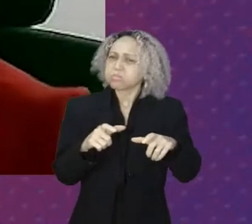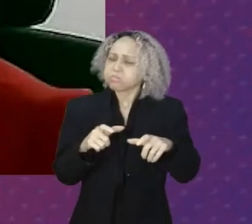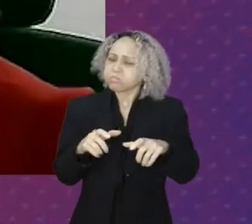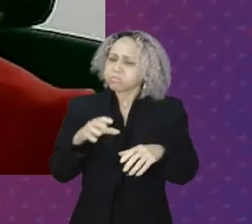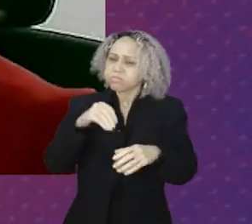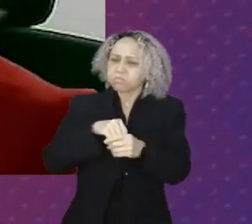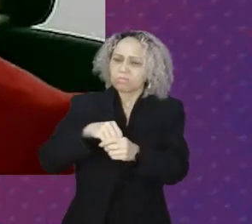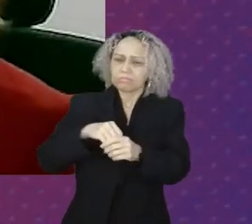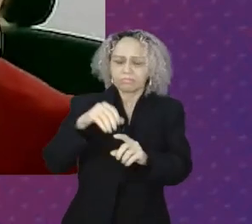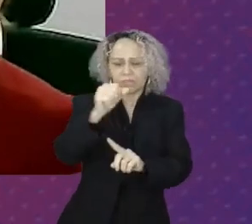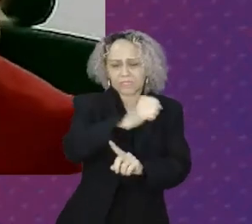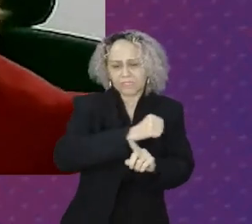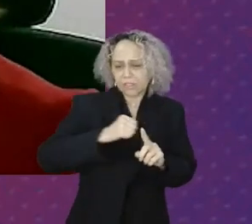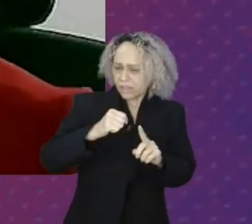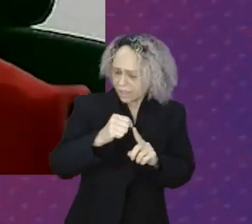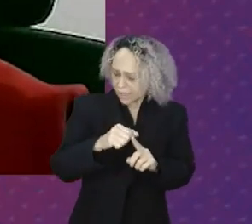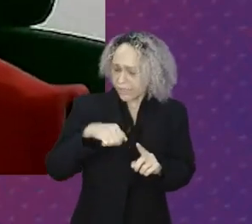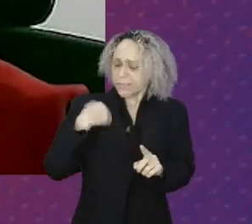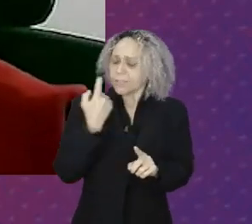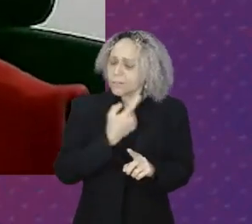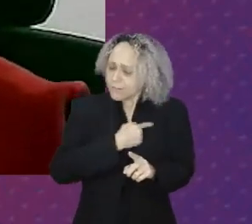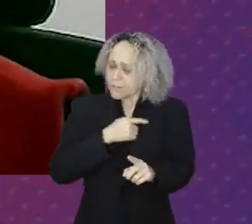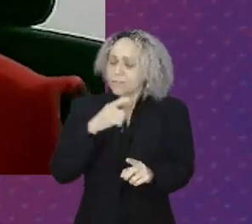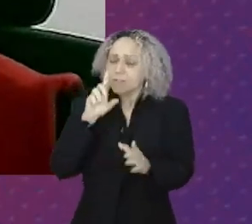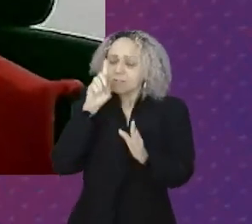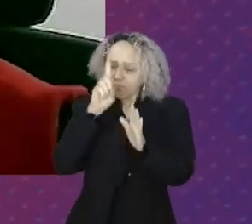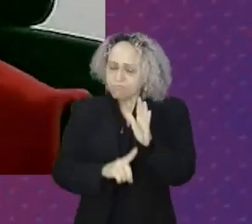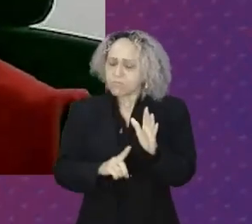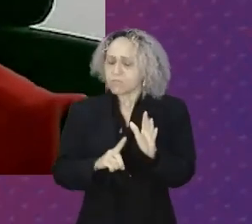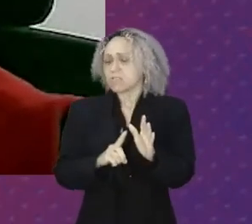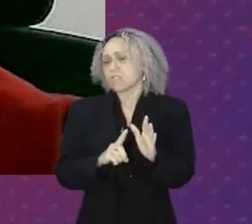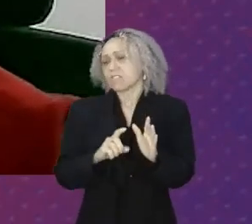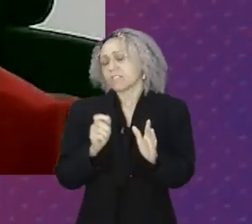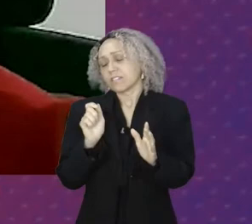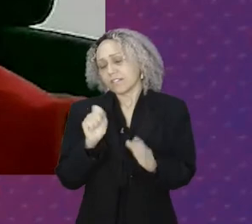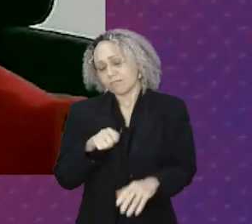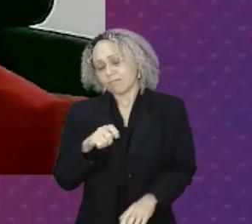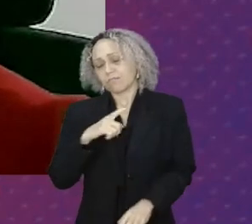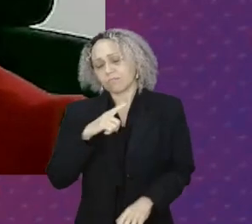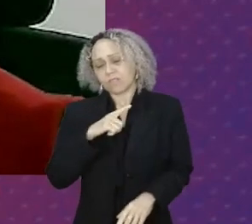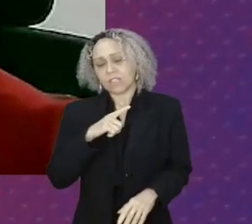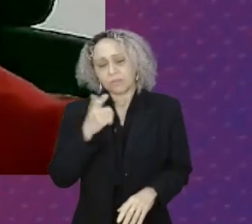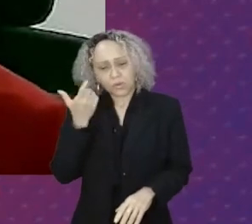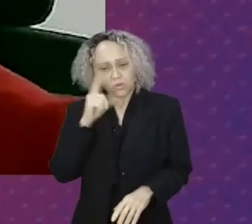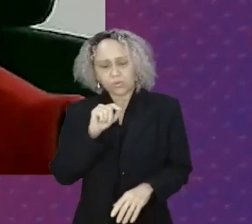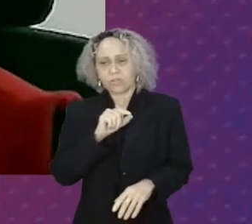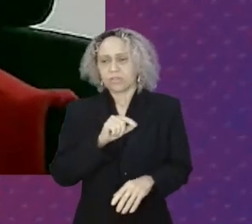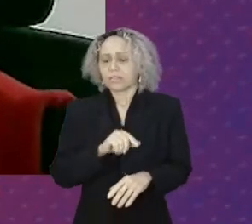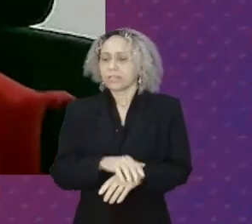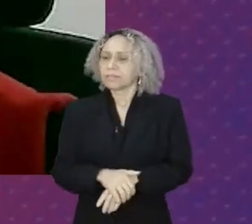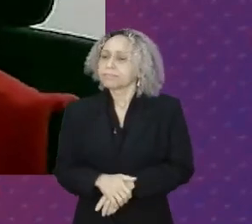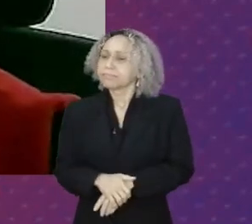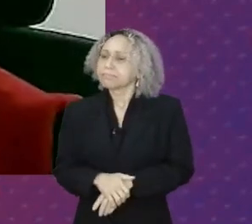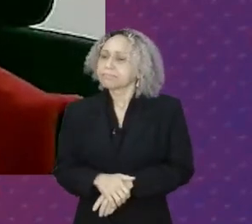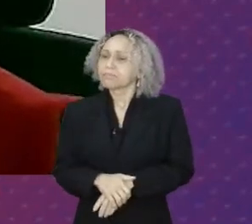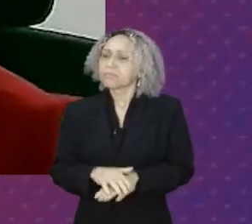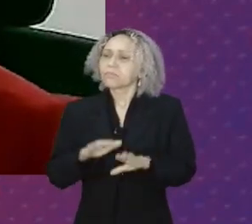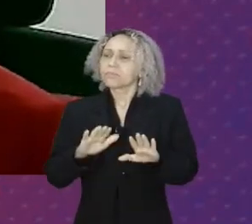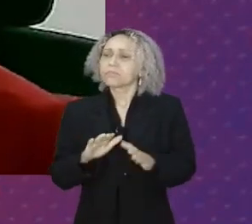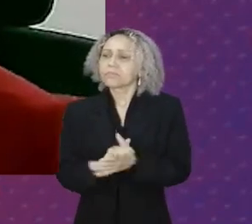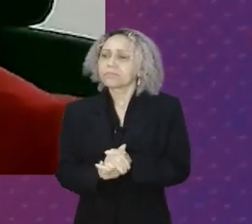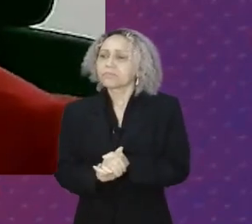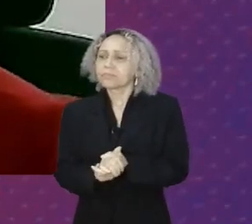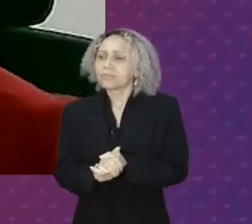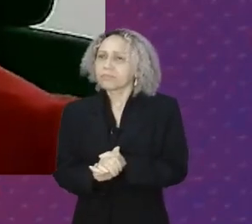qual nós ainda não conseguimos chegar. Uma outra situação que eu considero bastante importante, que aconteceu